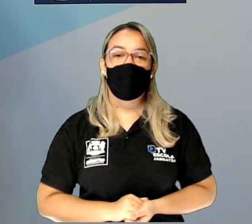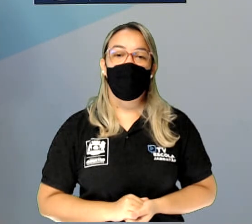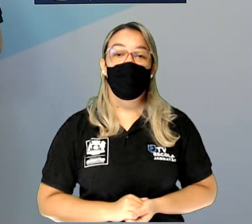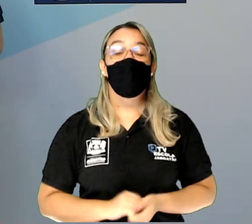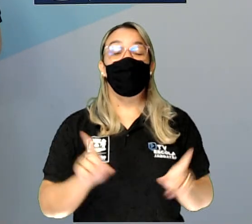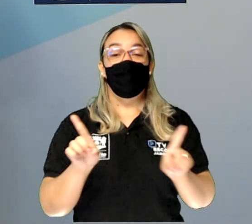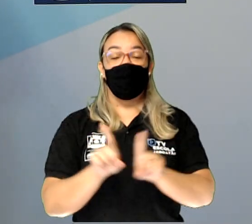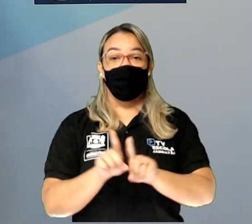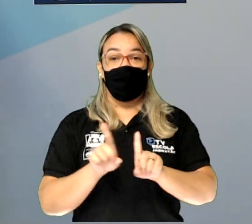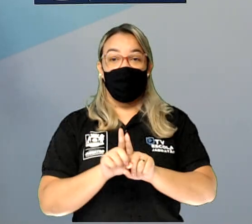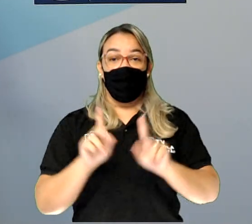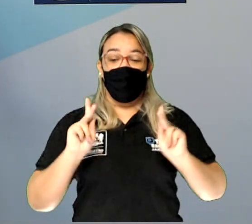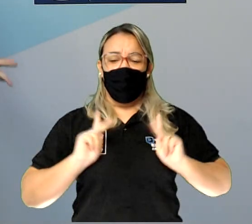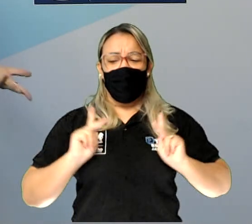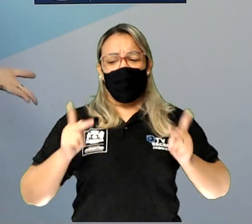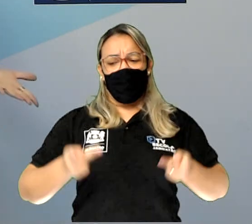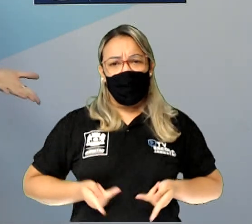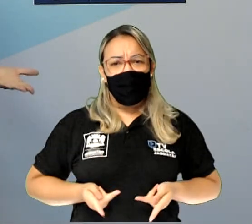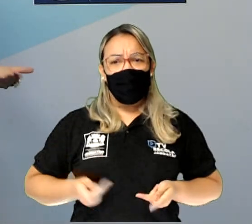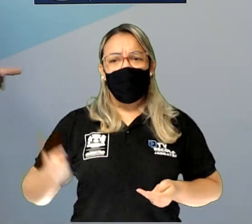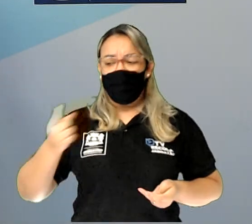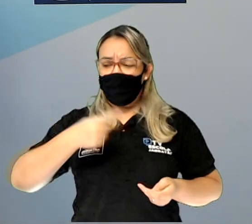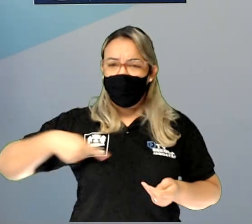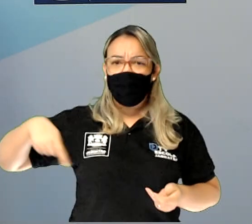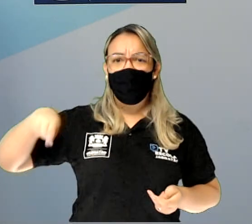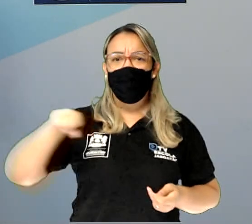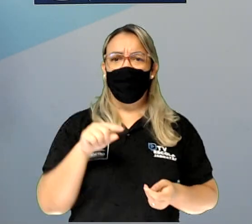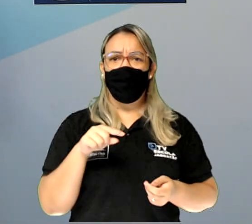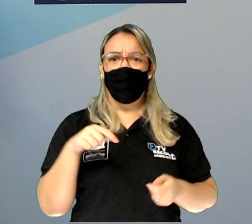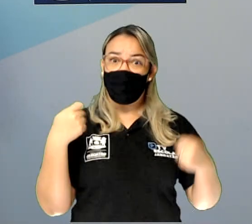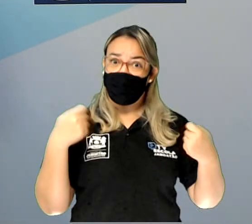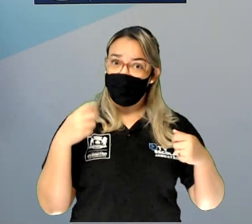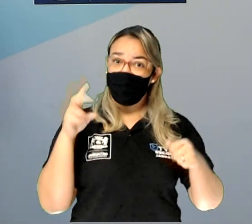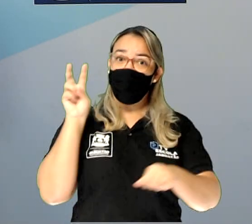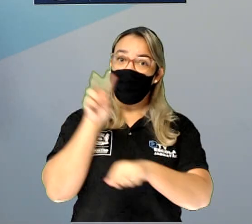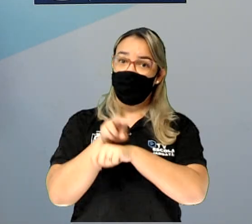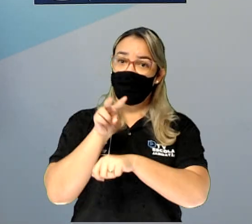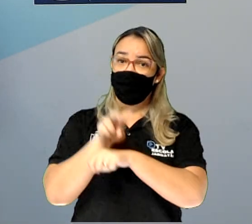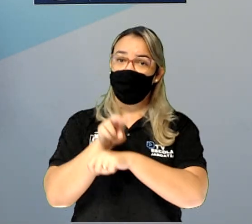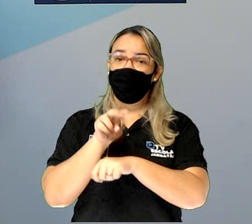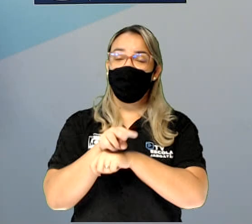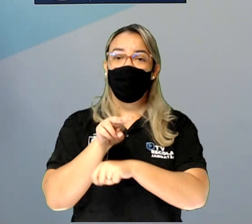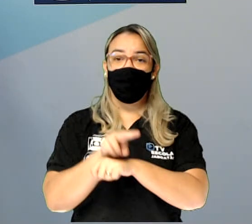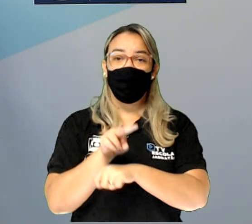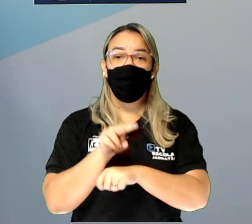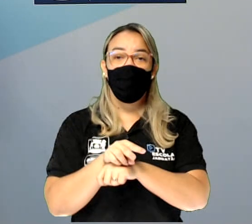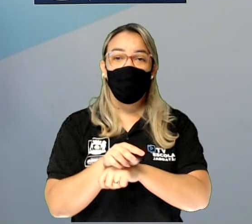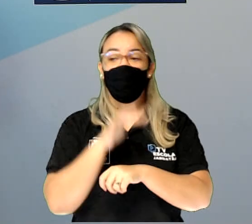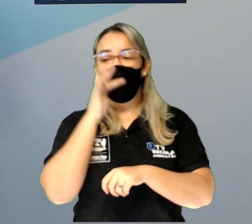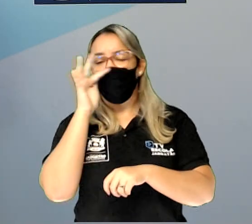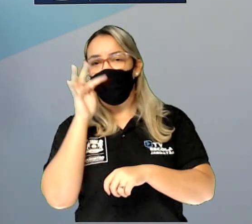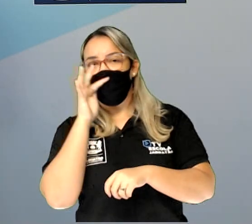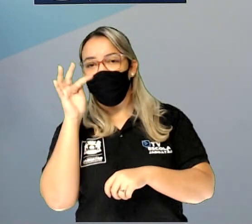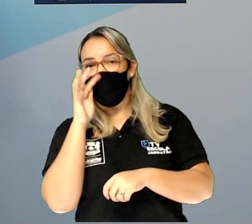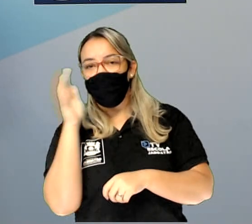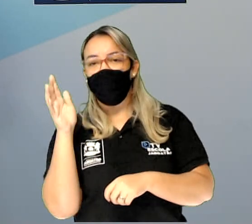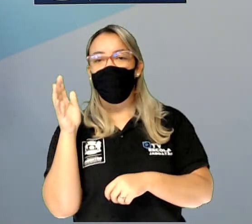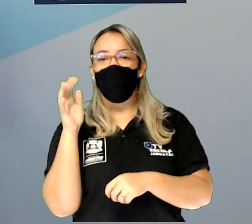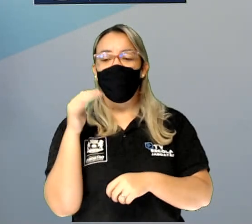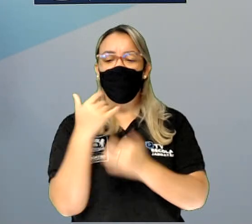seres humanos, imagine de nós se nós não protegéssemos as nossas plantas, né, os